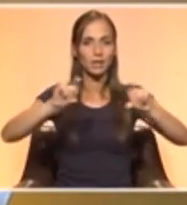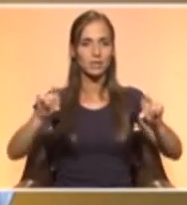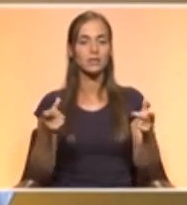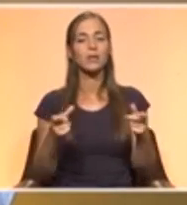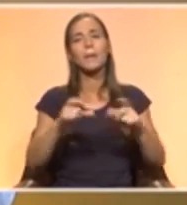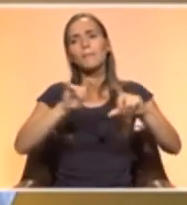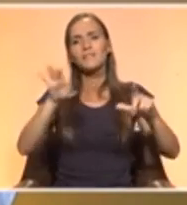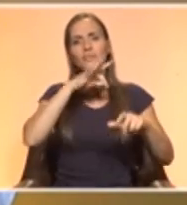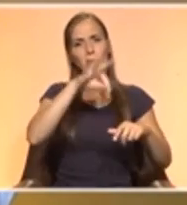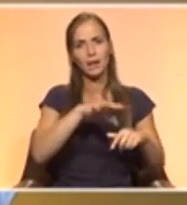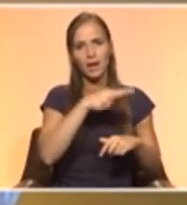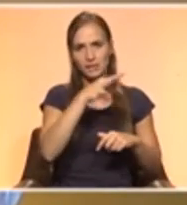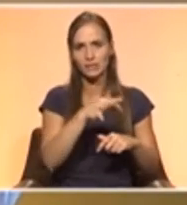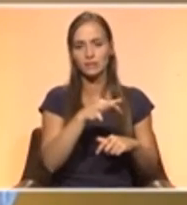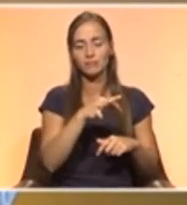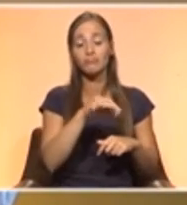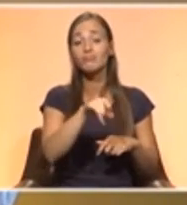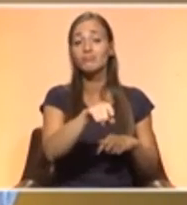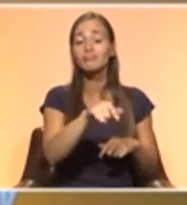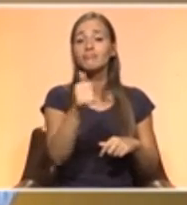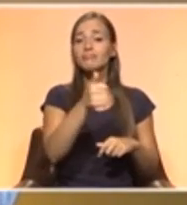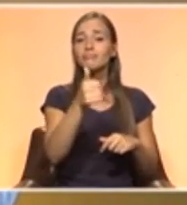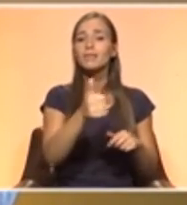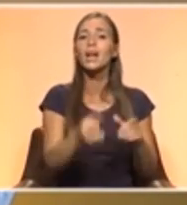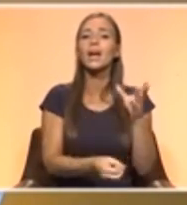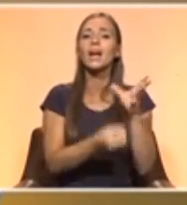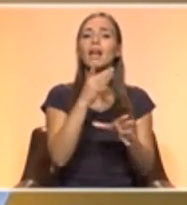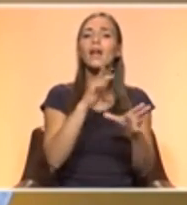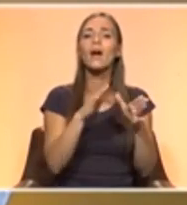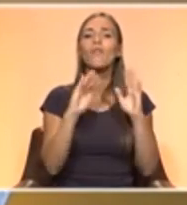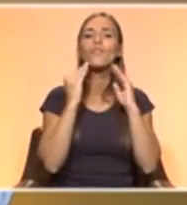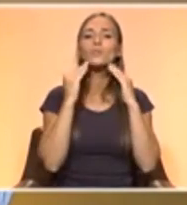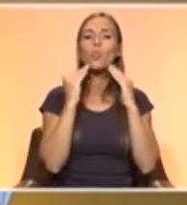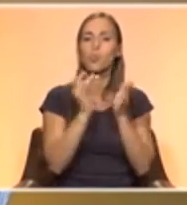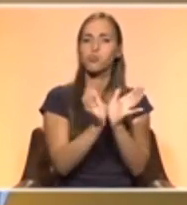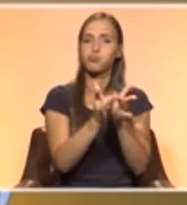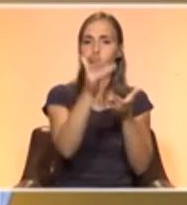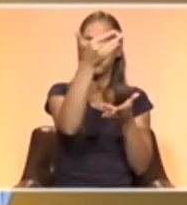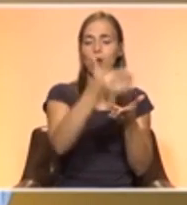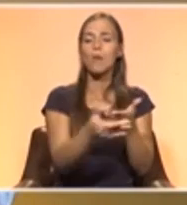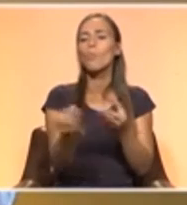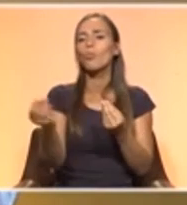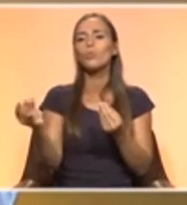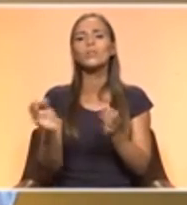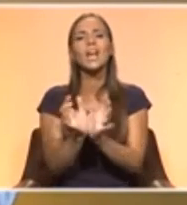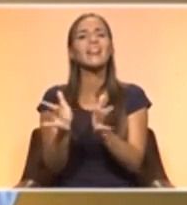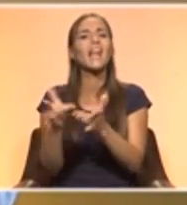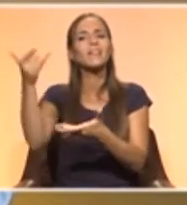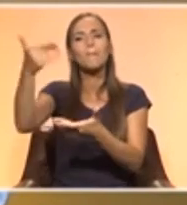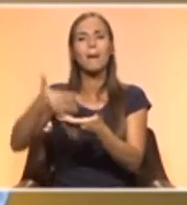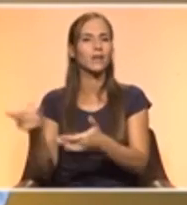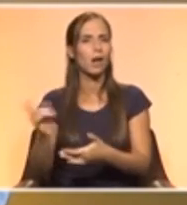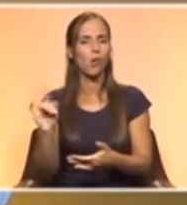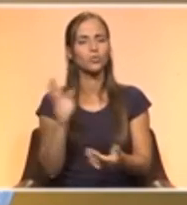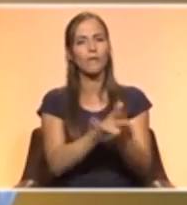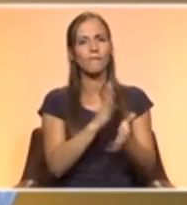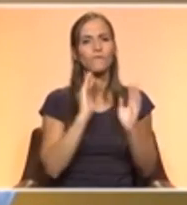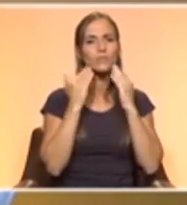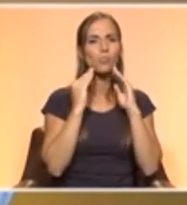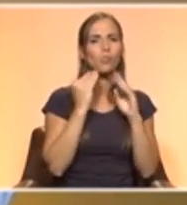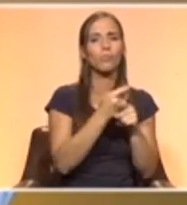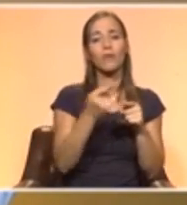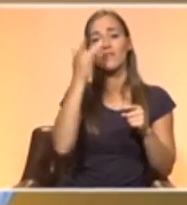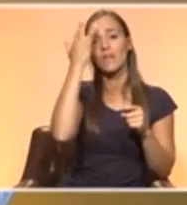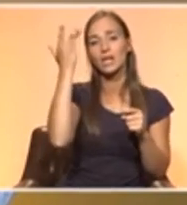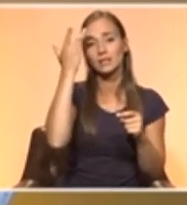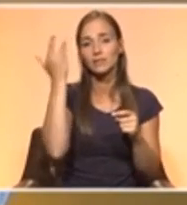familiares eh criaram uma página do Facebook e Muitas delas não tinham Website por mais variadas razões ora este por ser mais fácil talvez criar